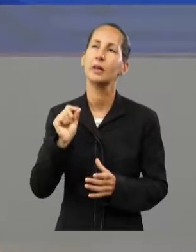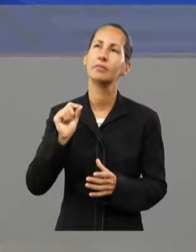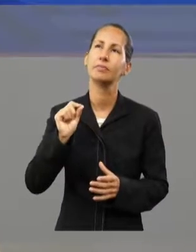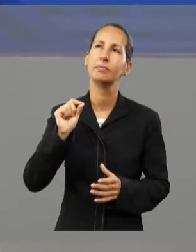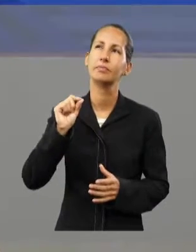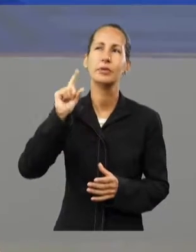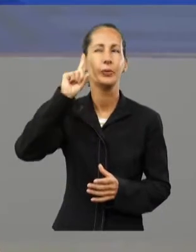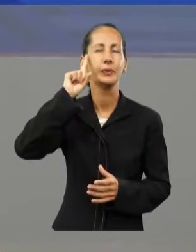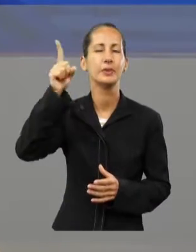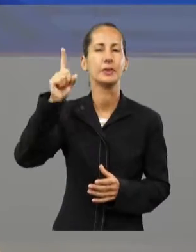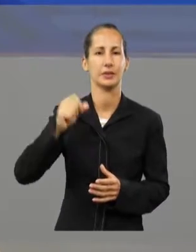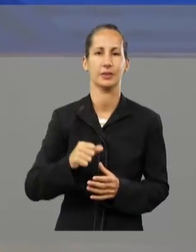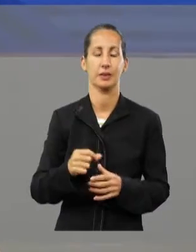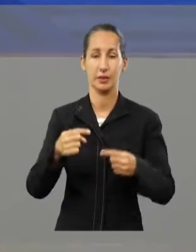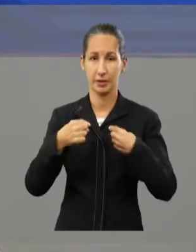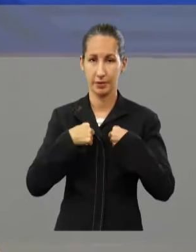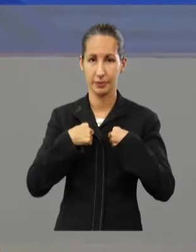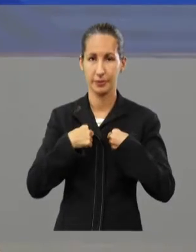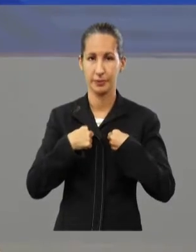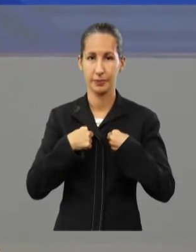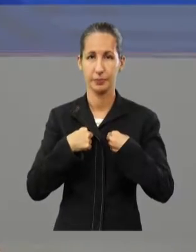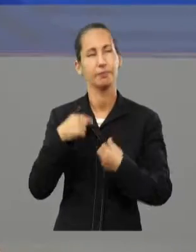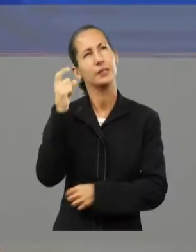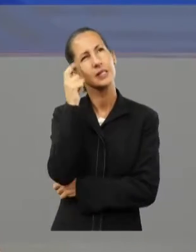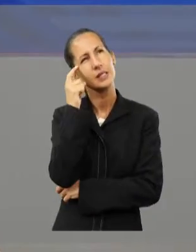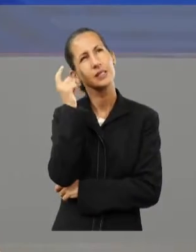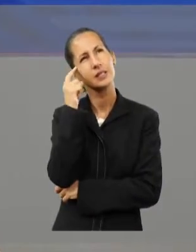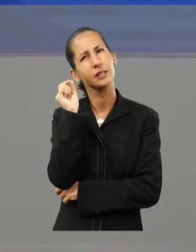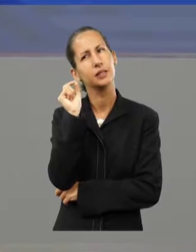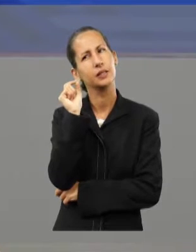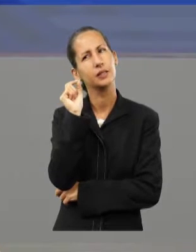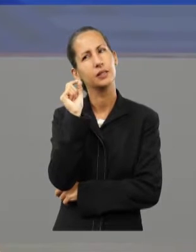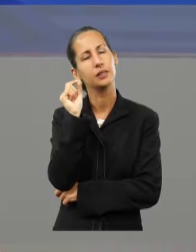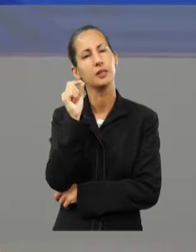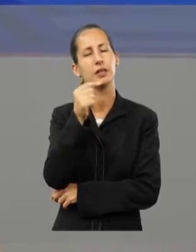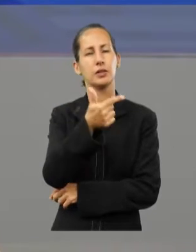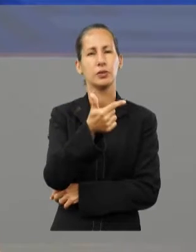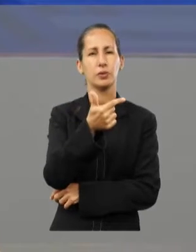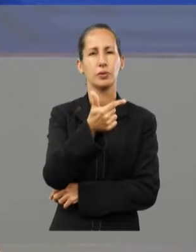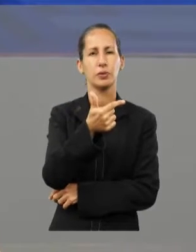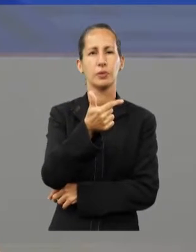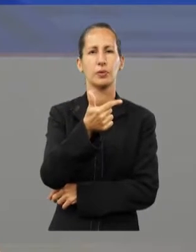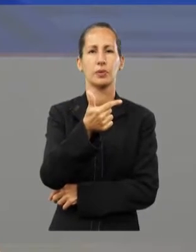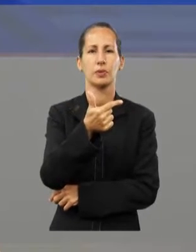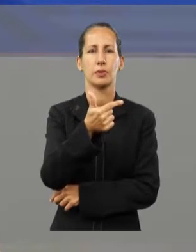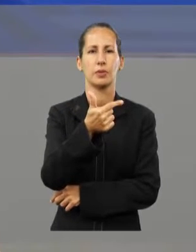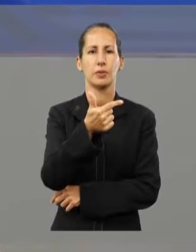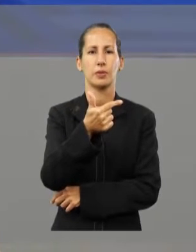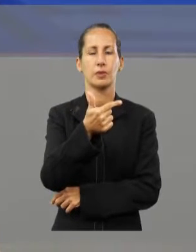dia, eu pensei em a campanha. Em 2000,